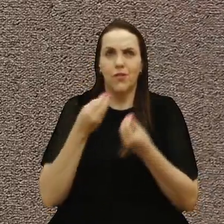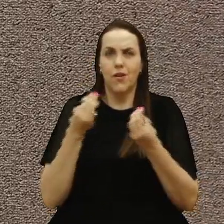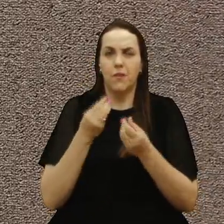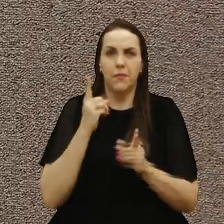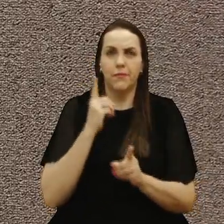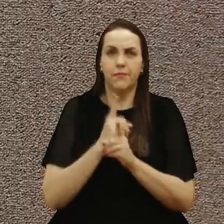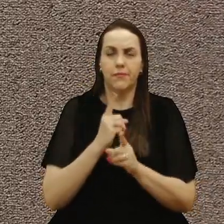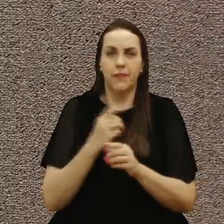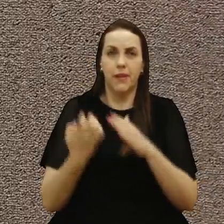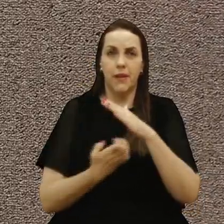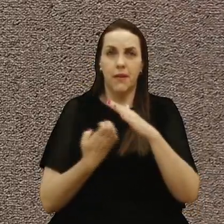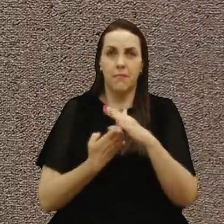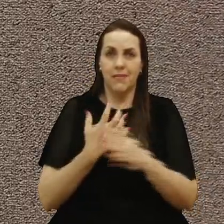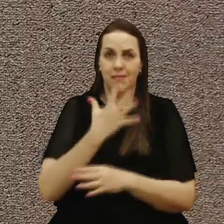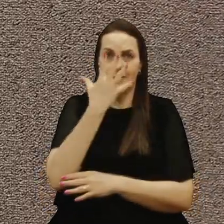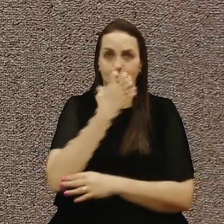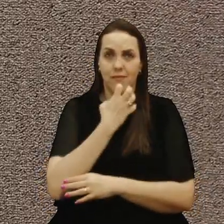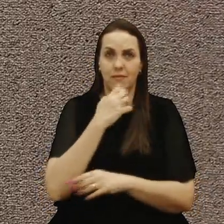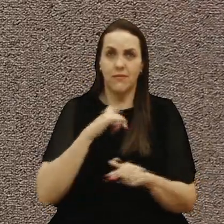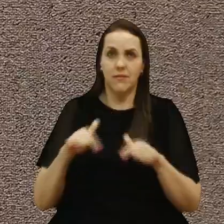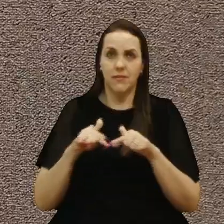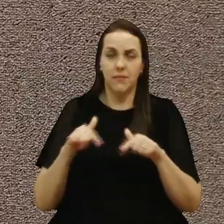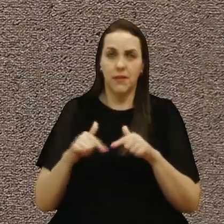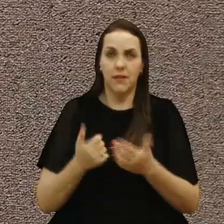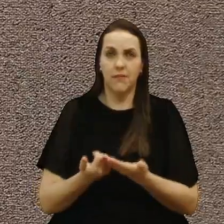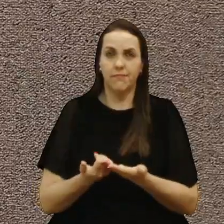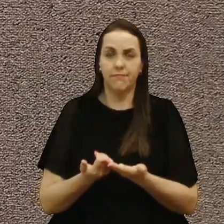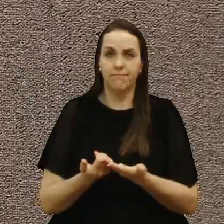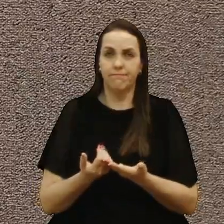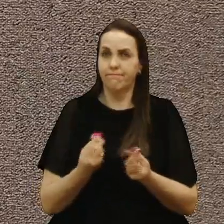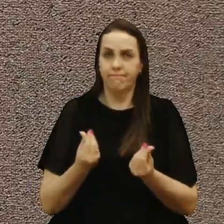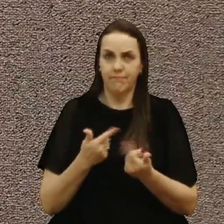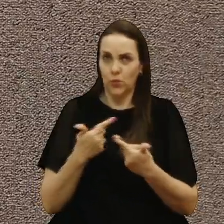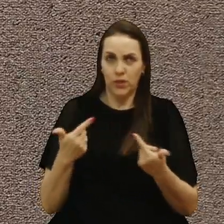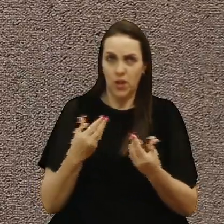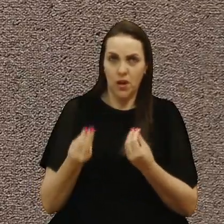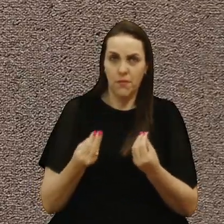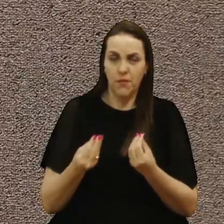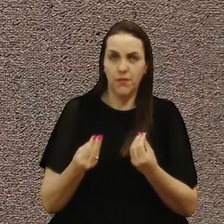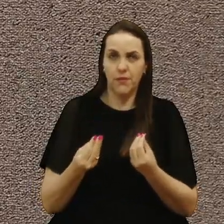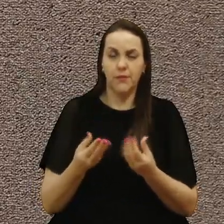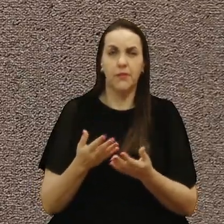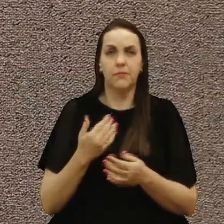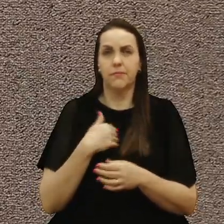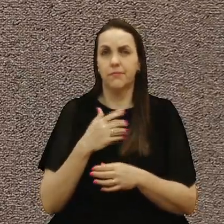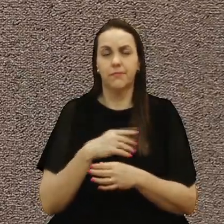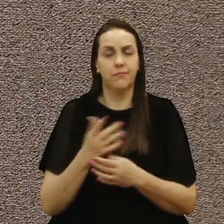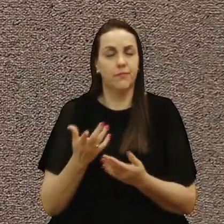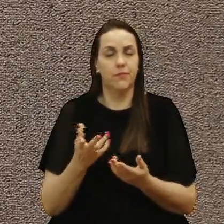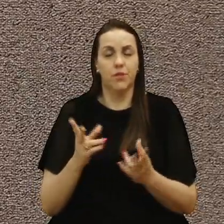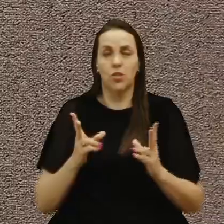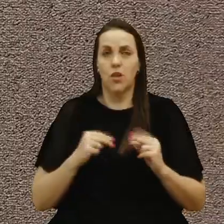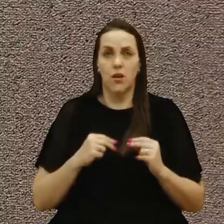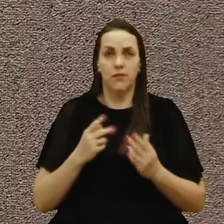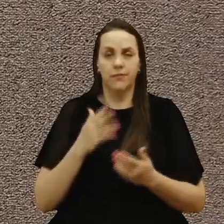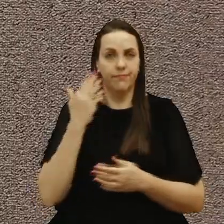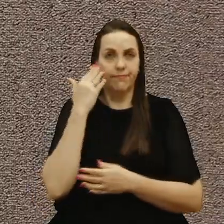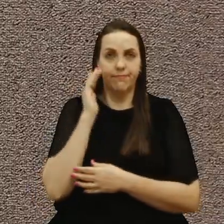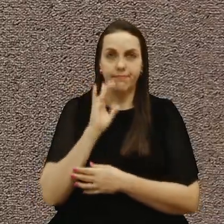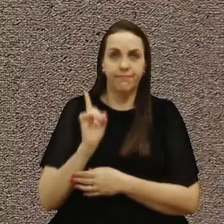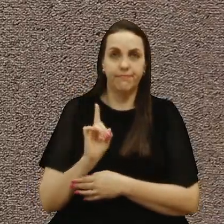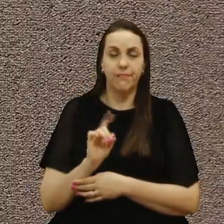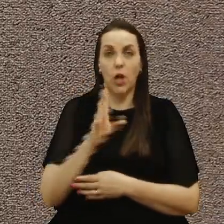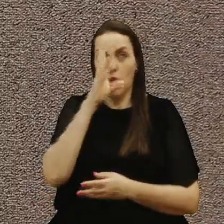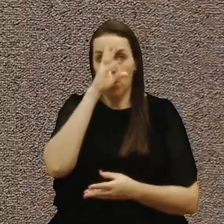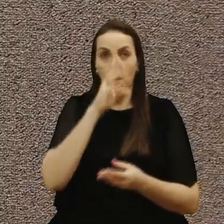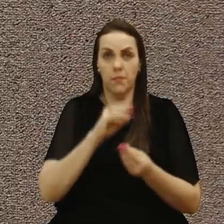empresa séria para botar a trabalhar aonde a gente precisa? Então, assim, é o fim da picada, eu compreendo os médicos, me